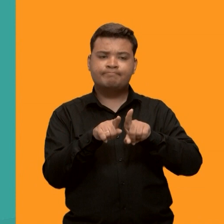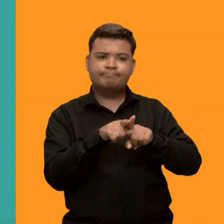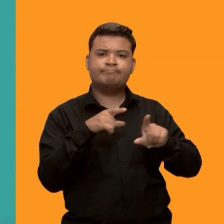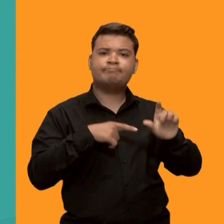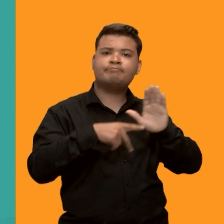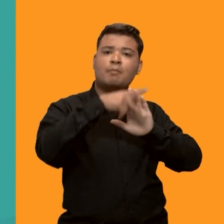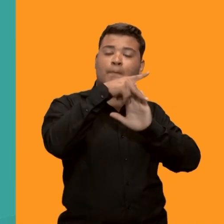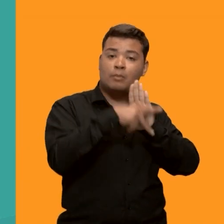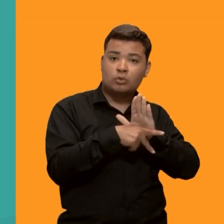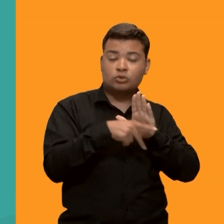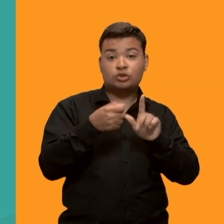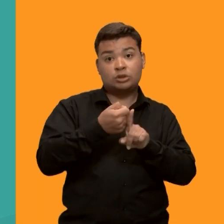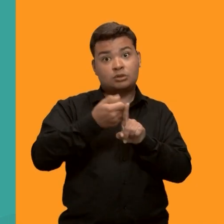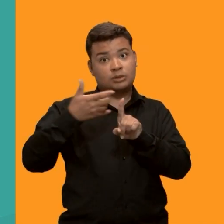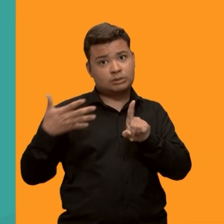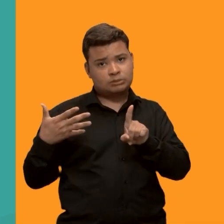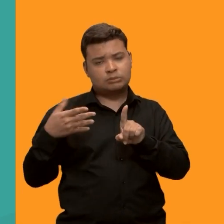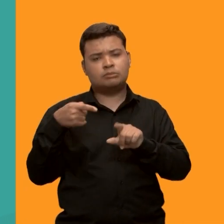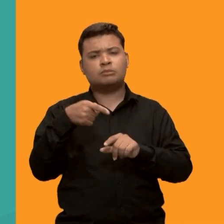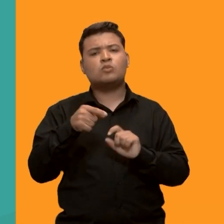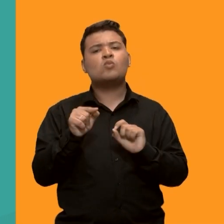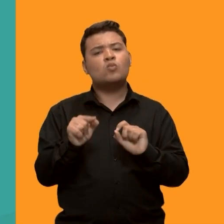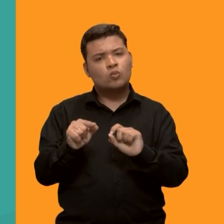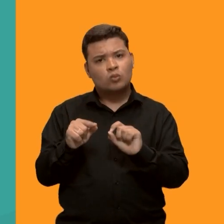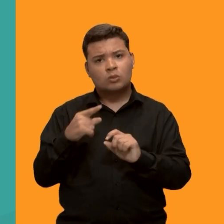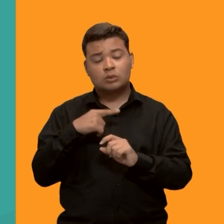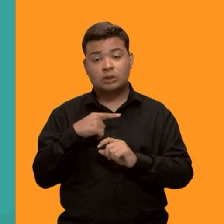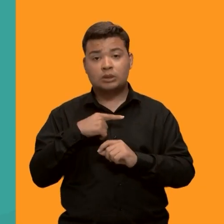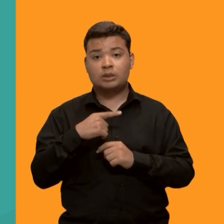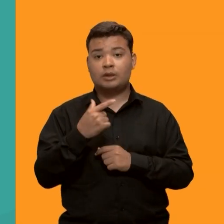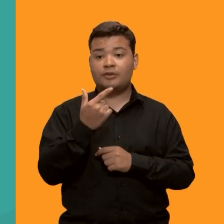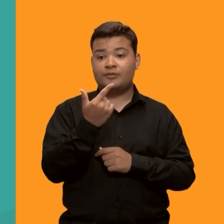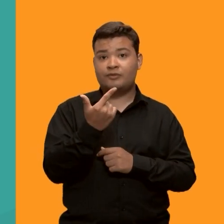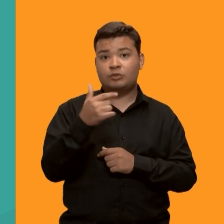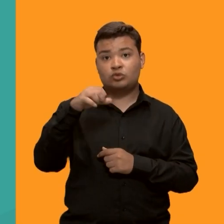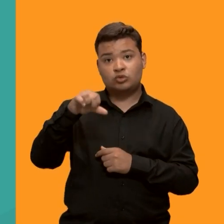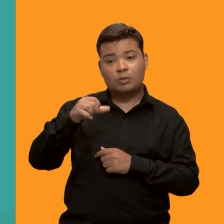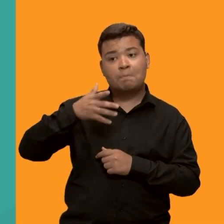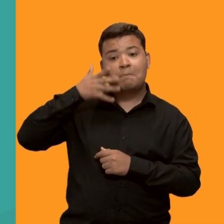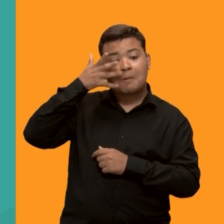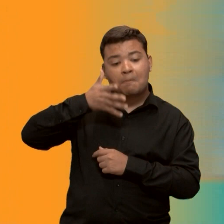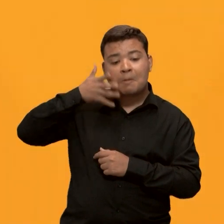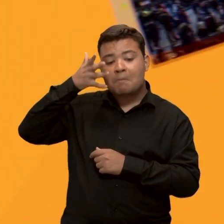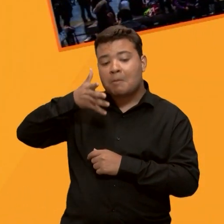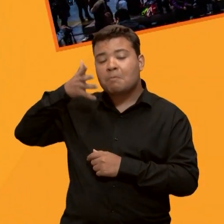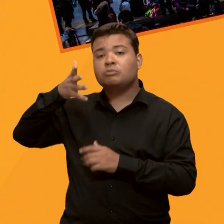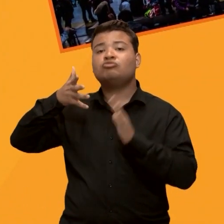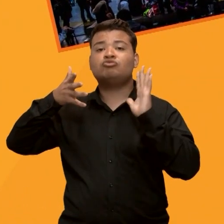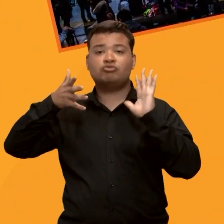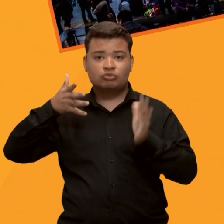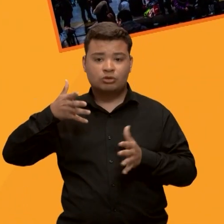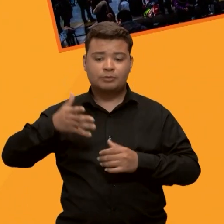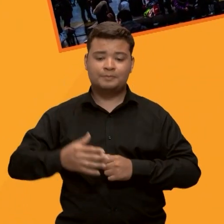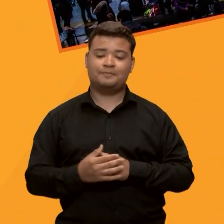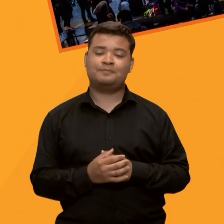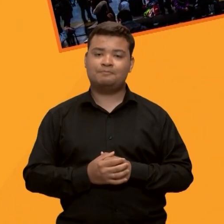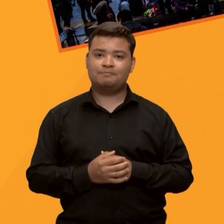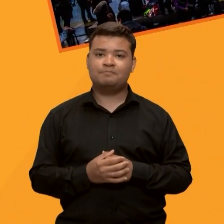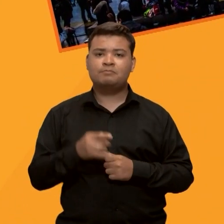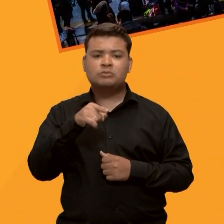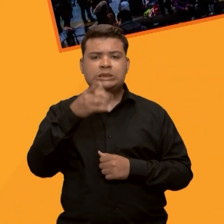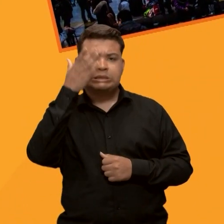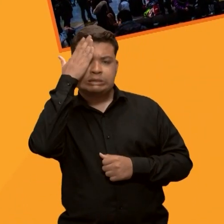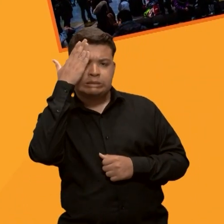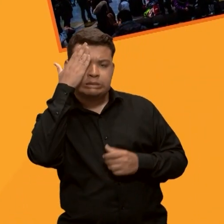projetos de extensão que já contam com mais de 29 palestras ministradas. Para ficar por dentro